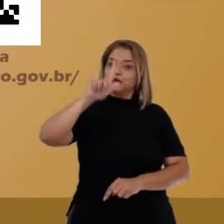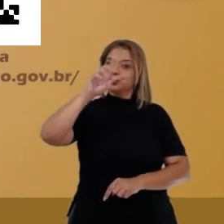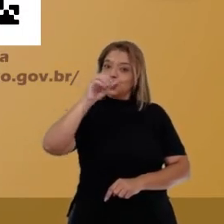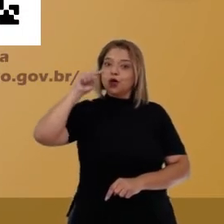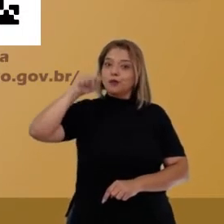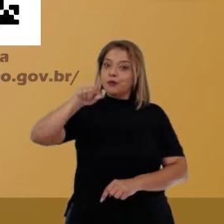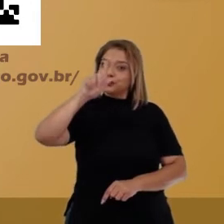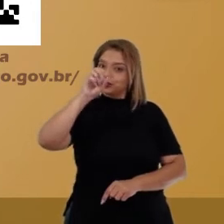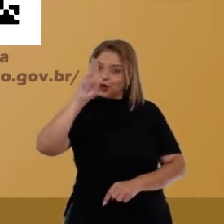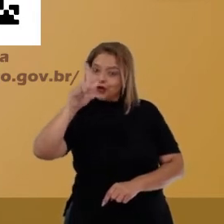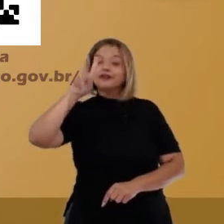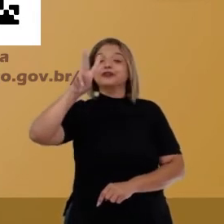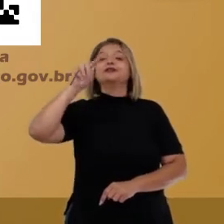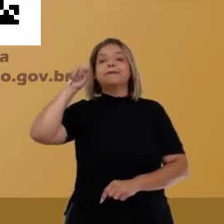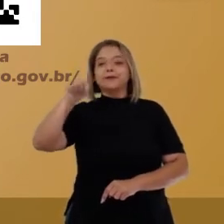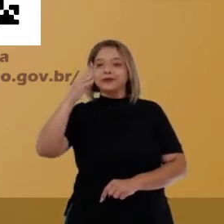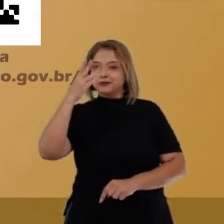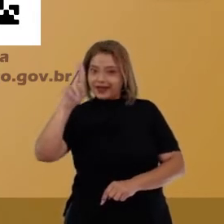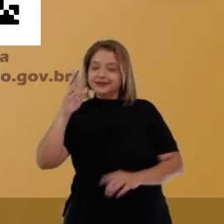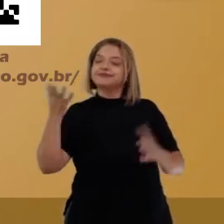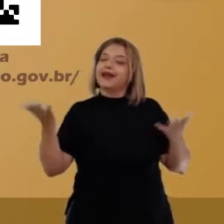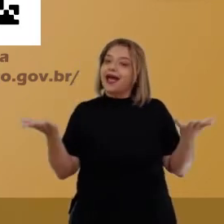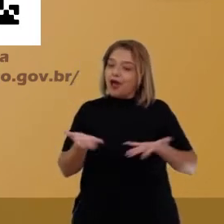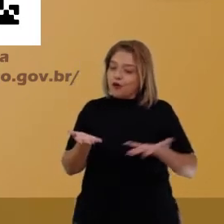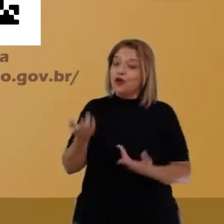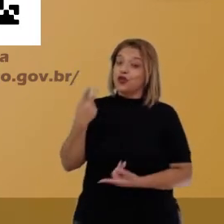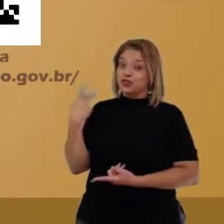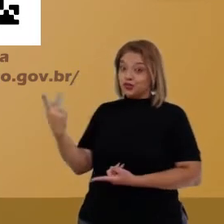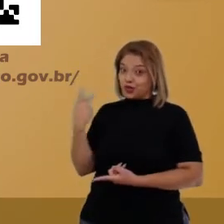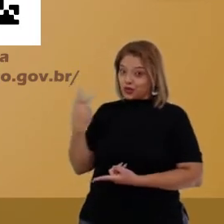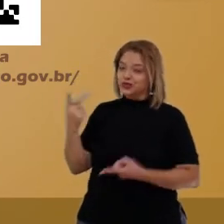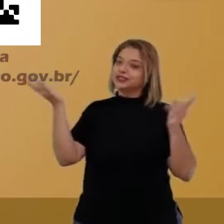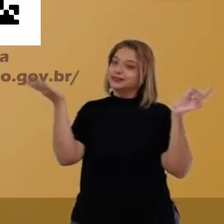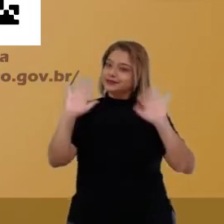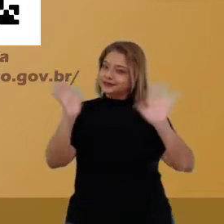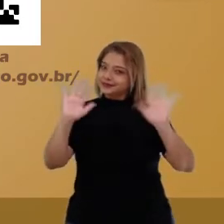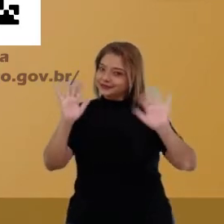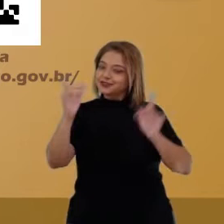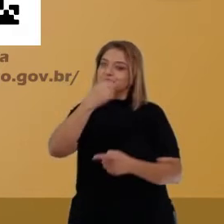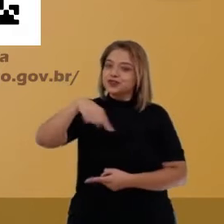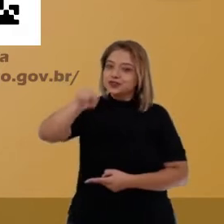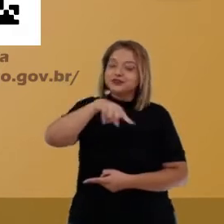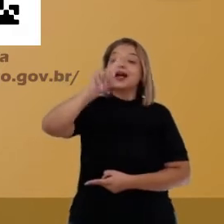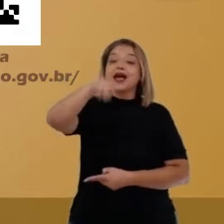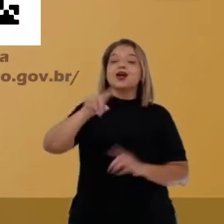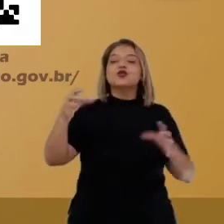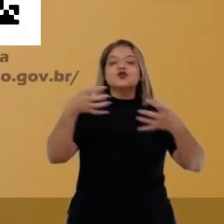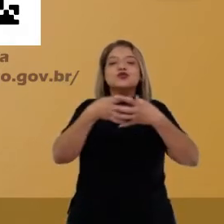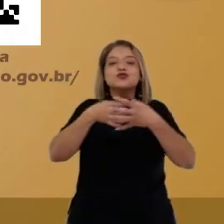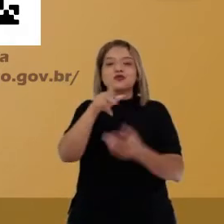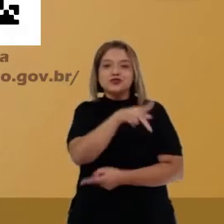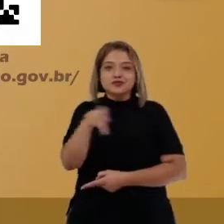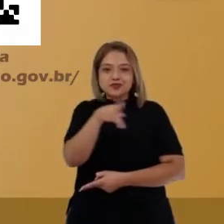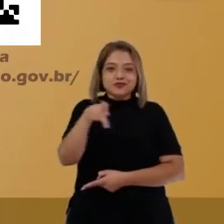sme.goiania.gov.br. Bom, agora eu e a Pro Isabel nos despedimos de vocês, chamando a equipe de professores